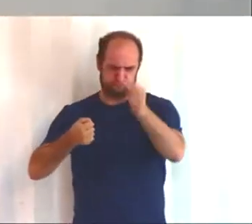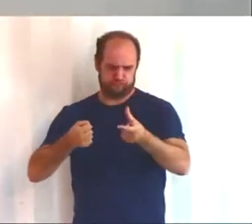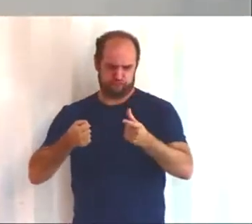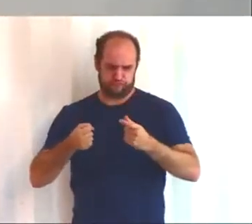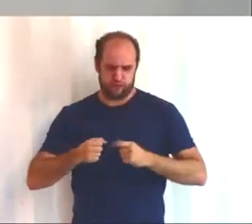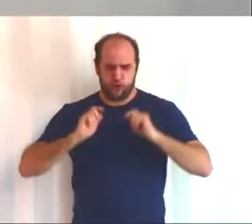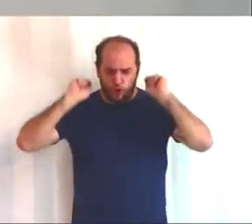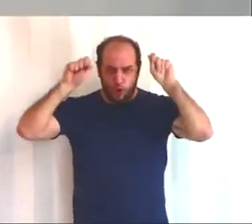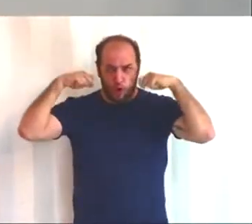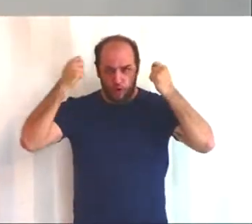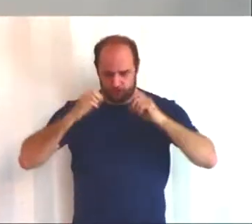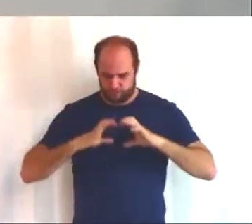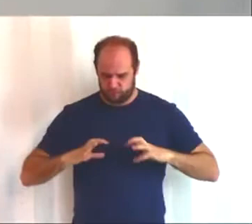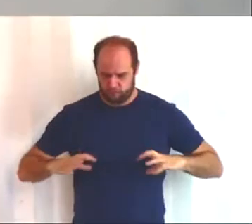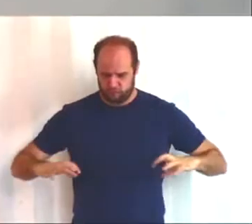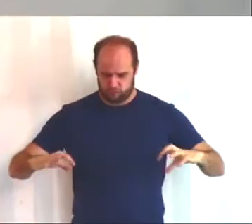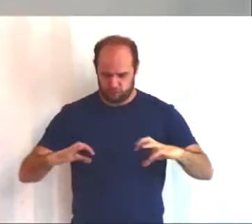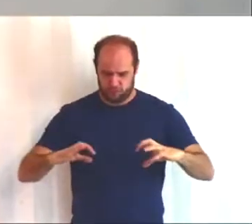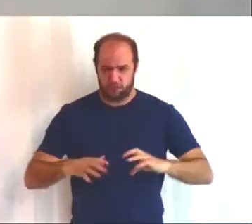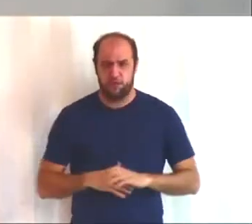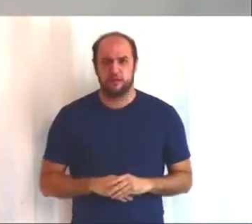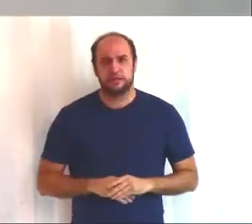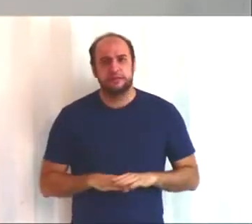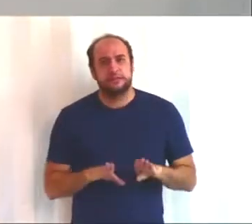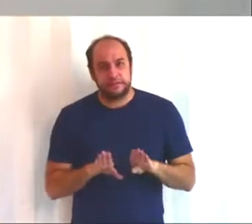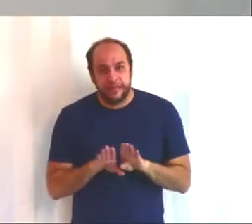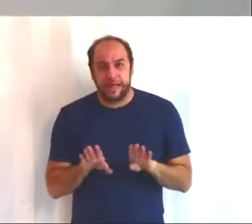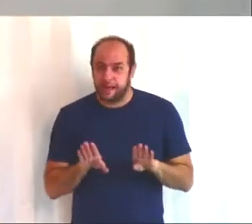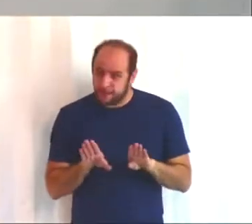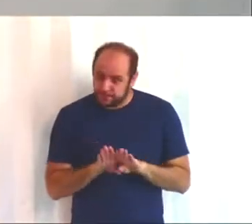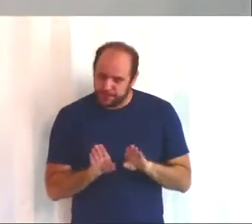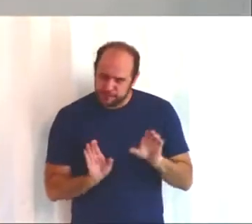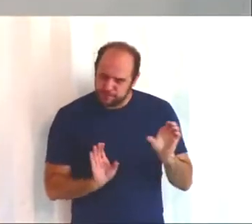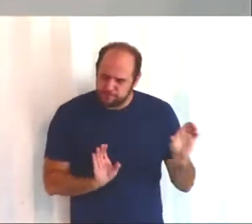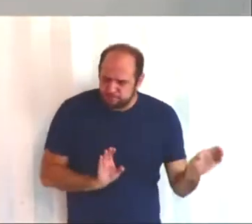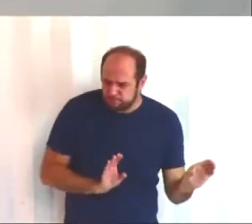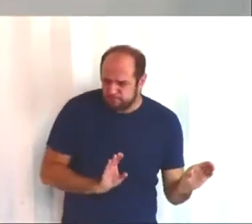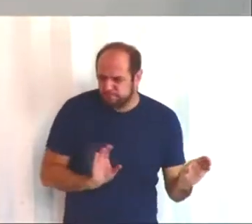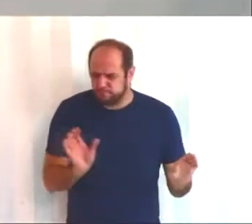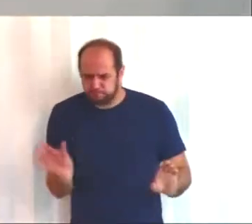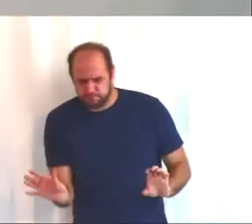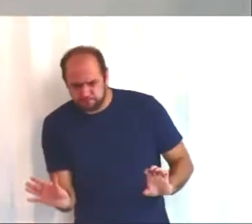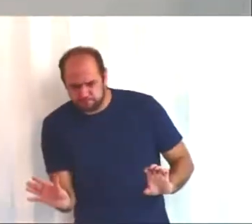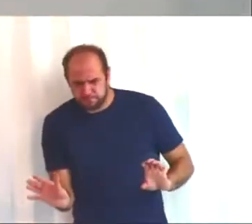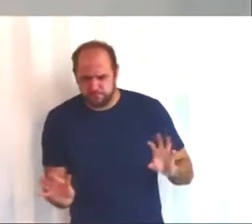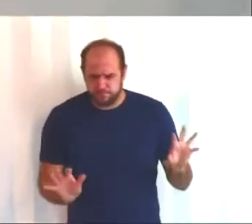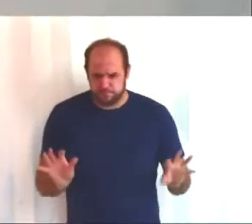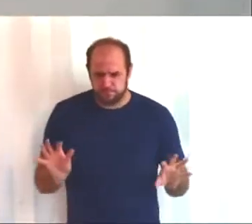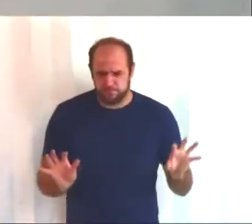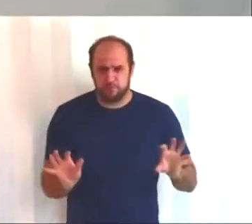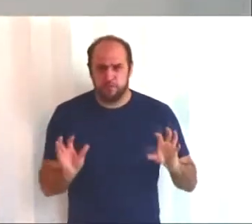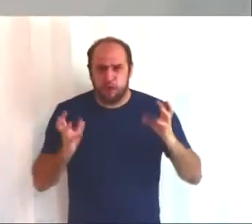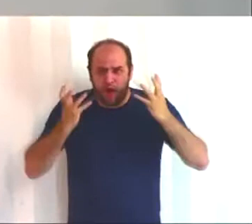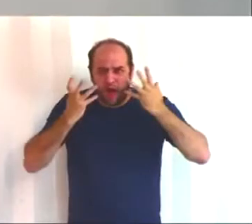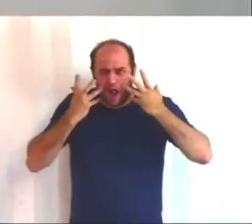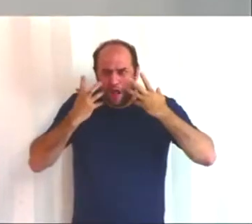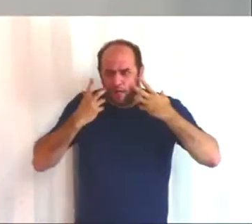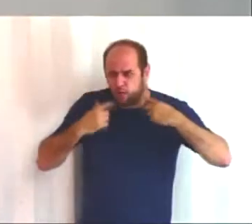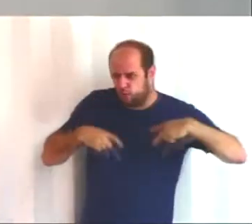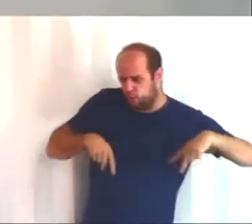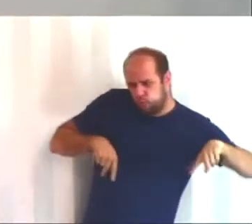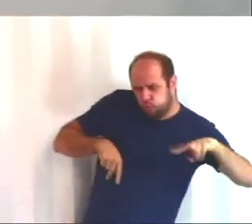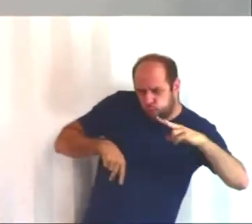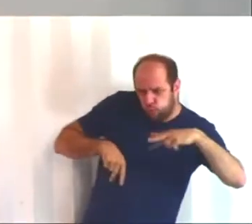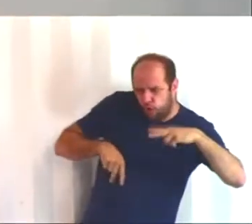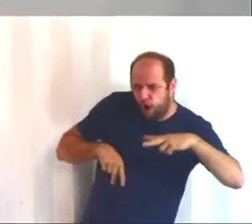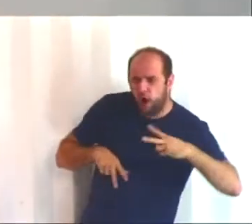ao redor, de alguma maneira coloquem também, se puderem desenhar um animal feroz olhando para essas